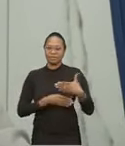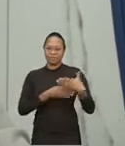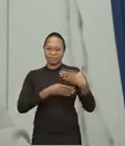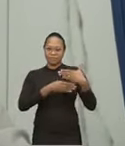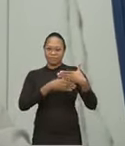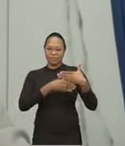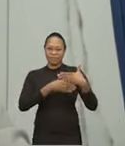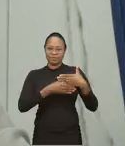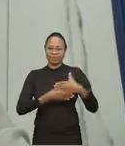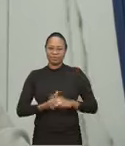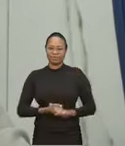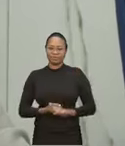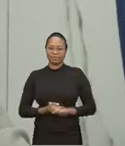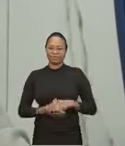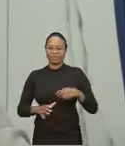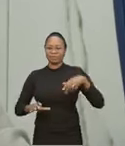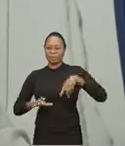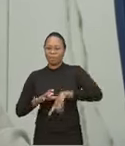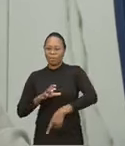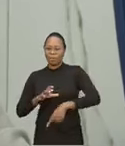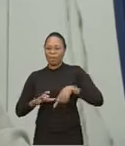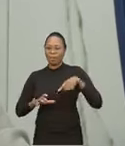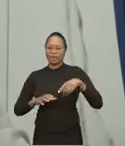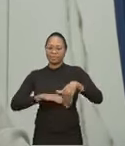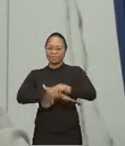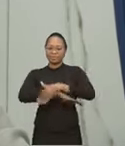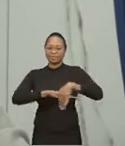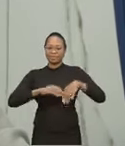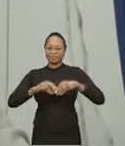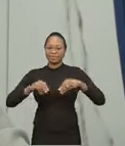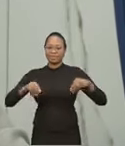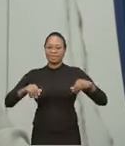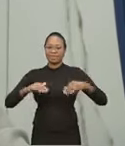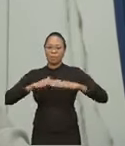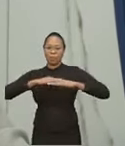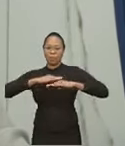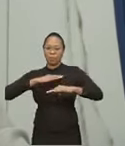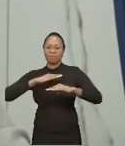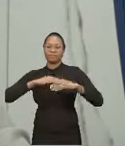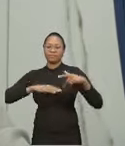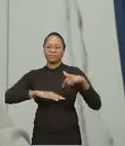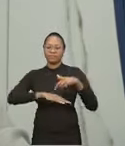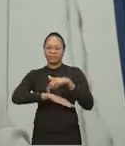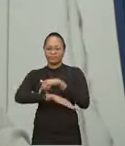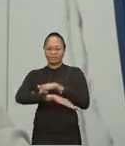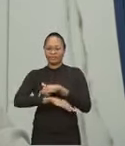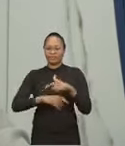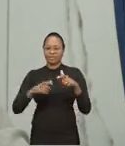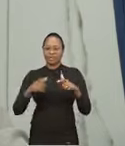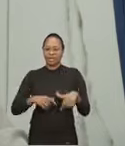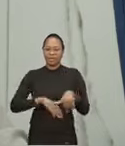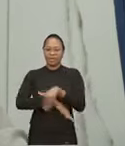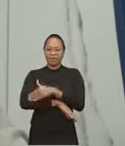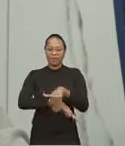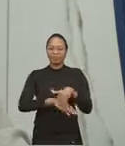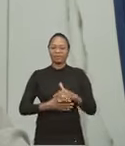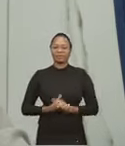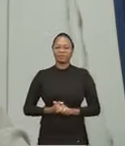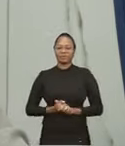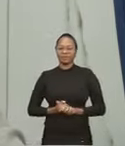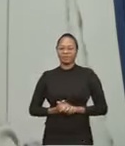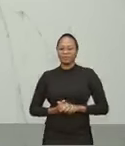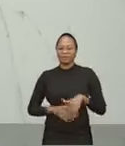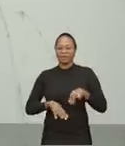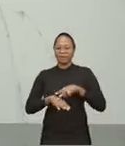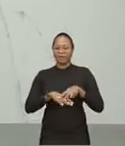construção de rede de drenagem, pavimentação asfáltica e construção de passeios na rua Travessa das Laranjeiras, Parque Verde